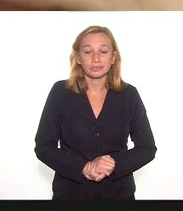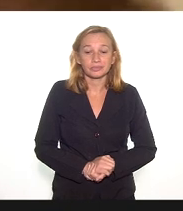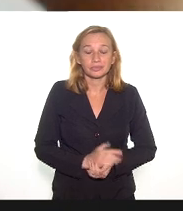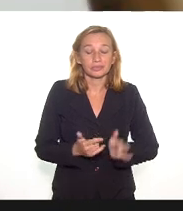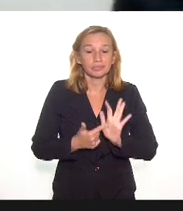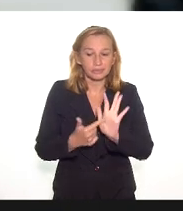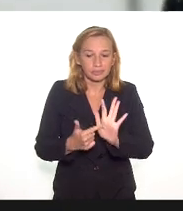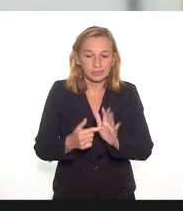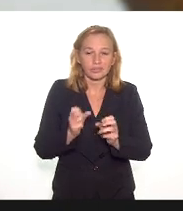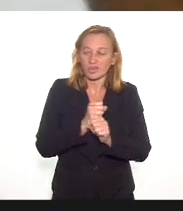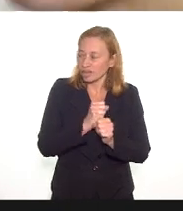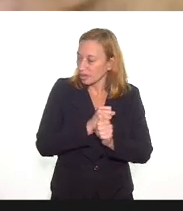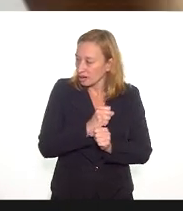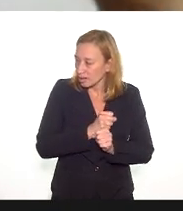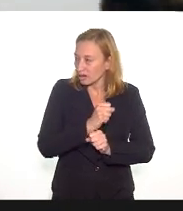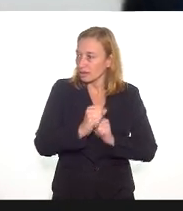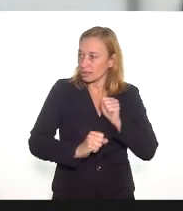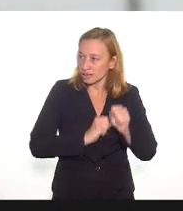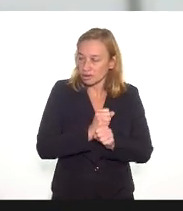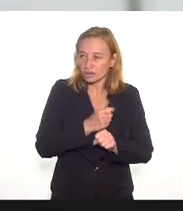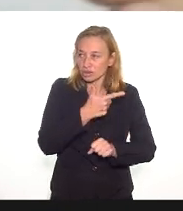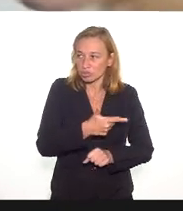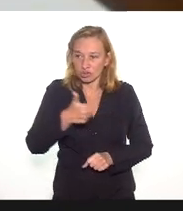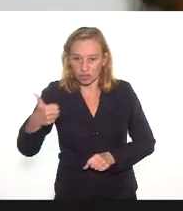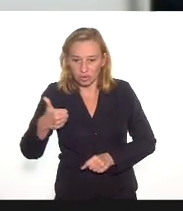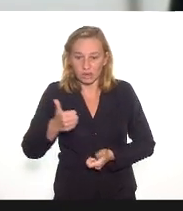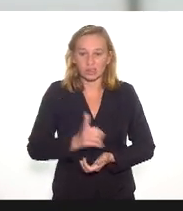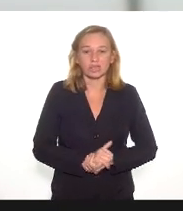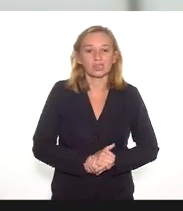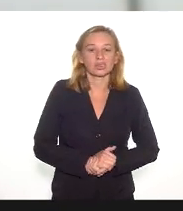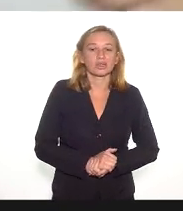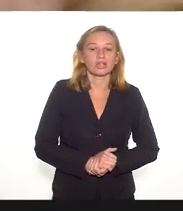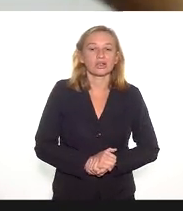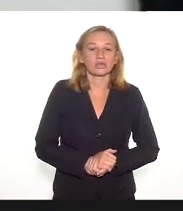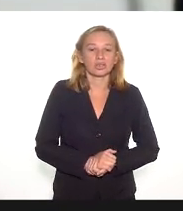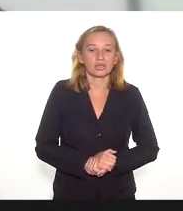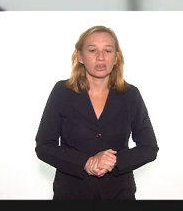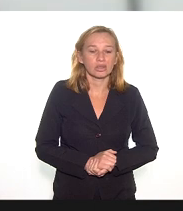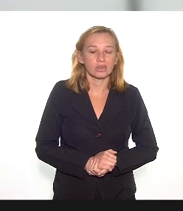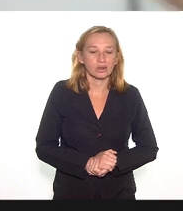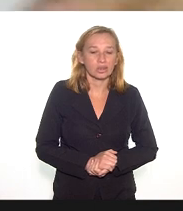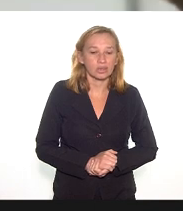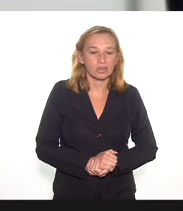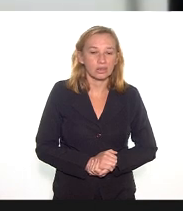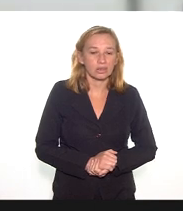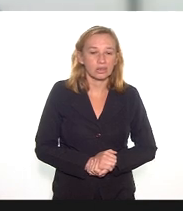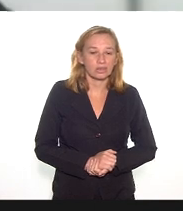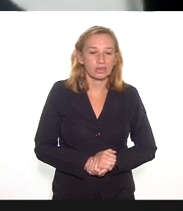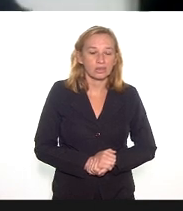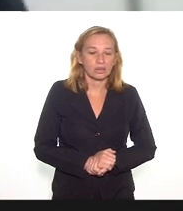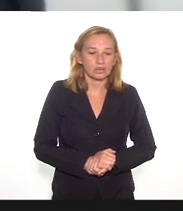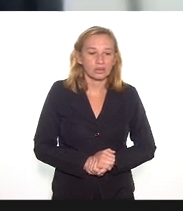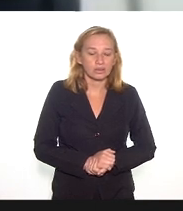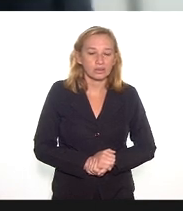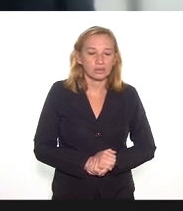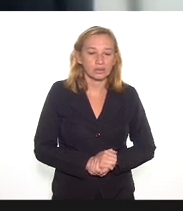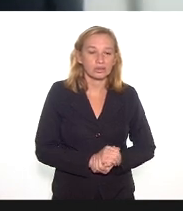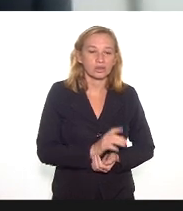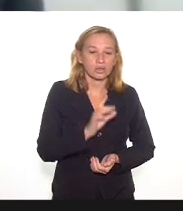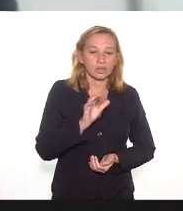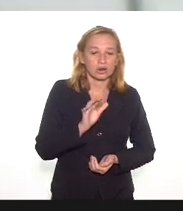a cada ano, a partir de 2022, nós vamos estar desembolsando